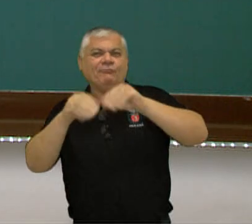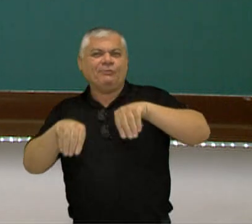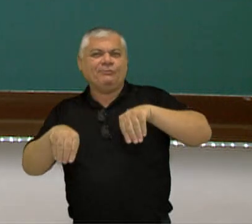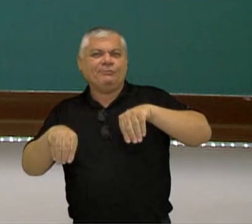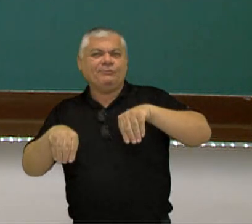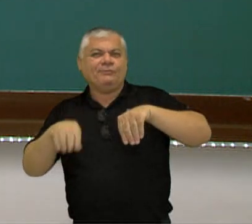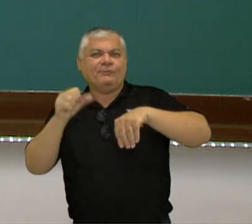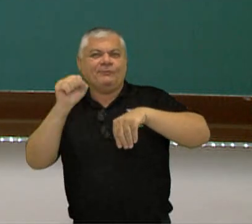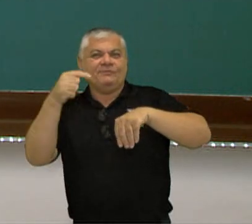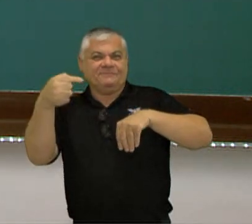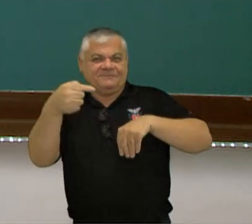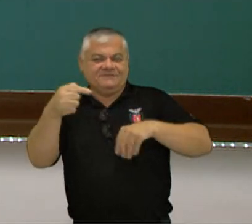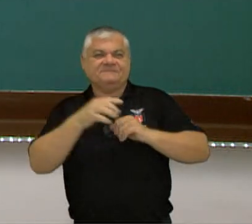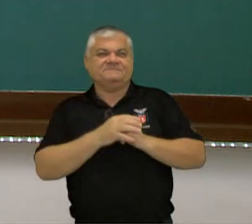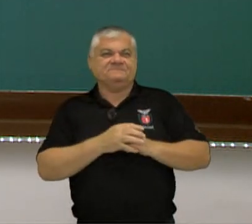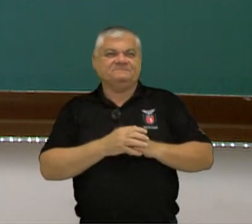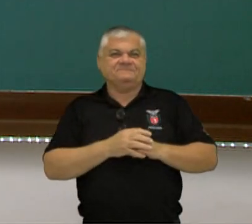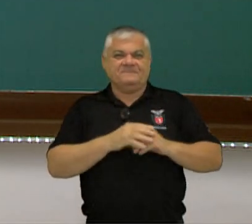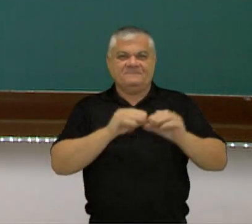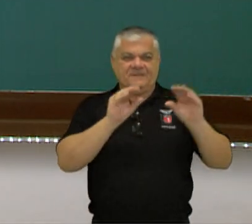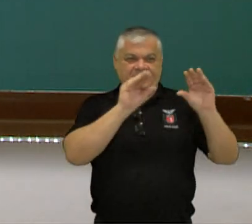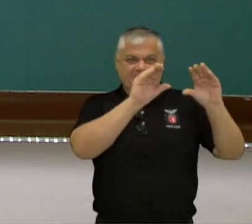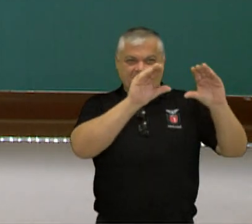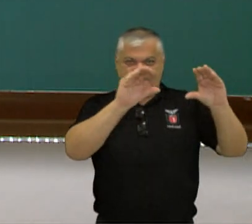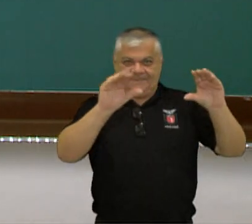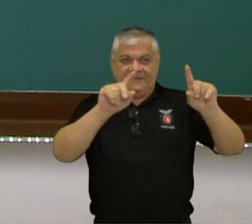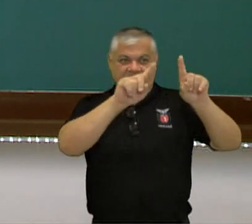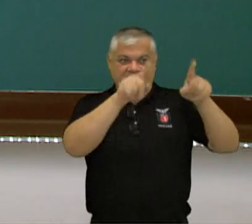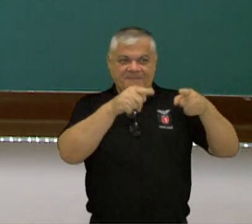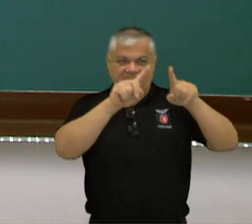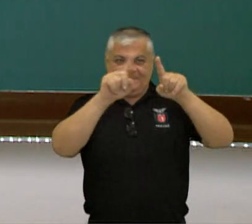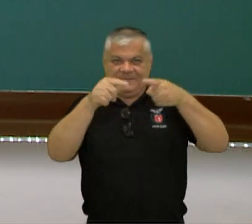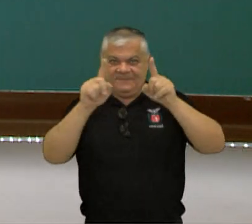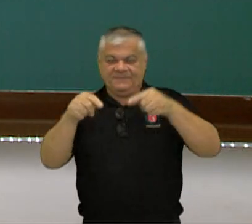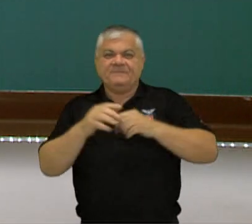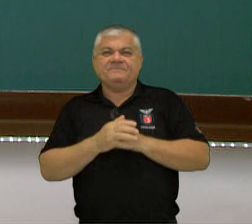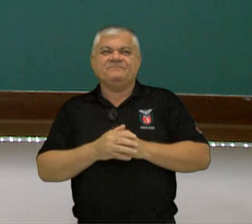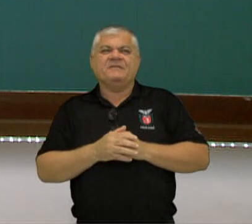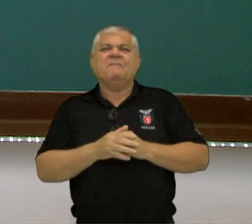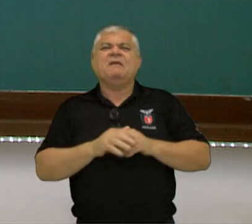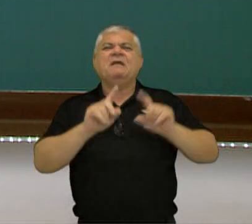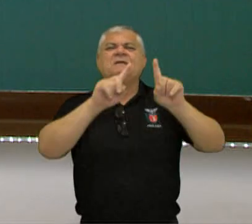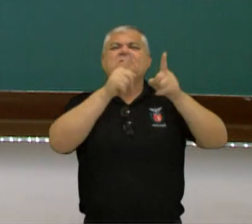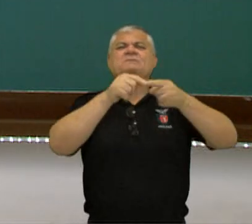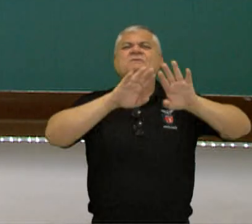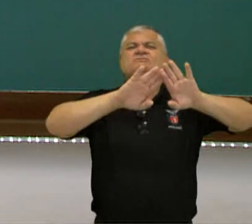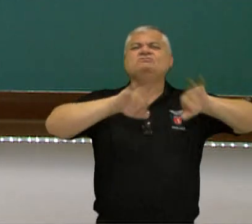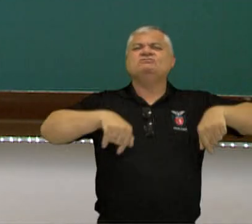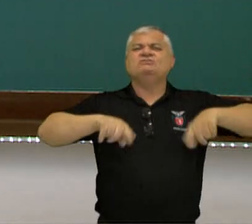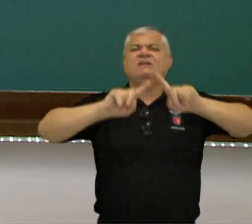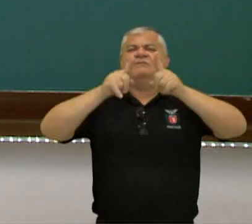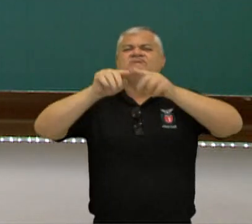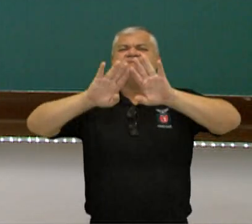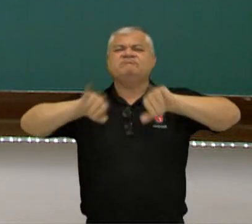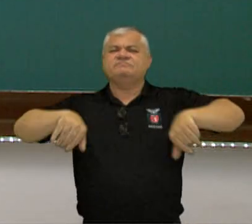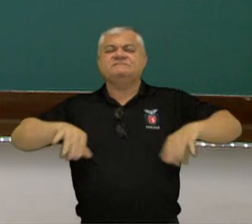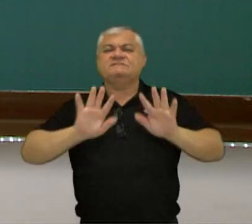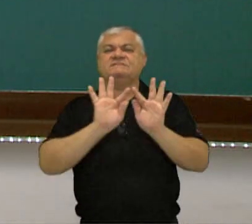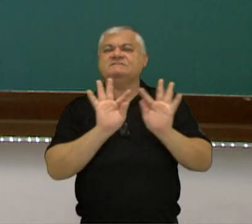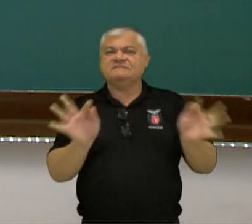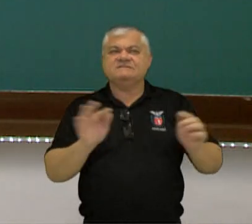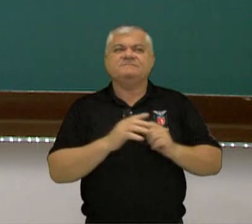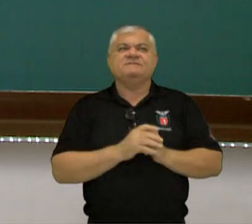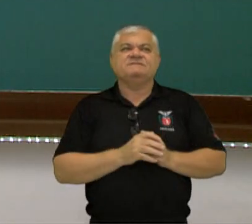menos 8. Então montamos aqui a expressão com os parênteses, tiramos para escrever a notação simplificada, então